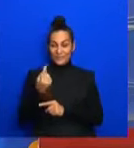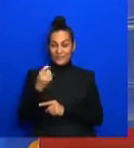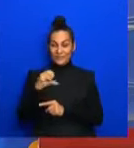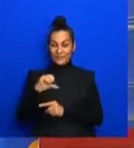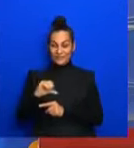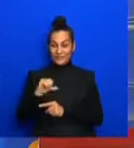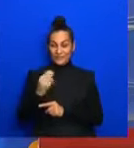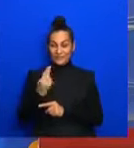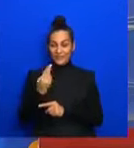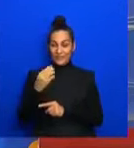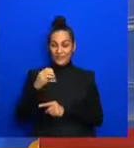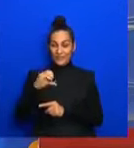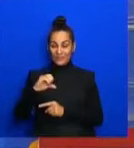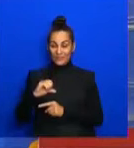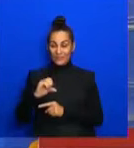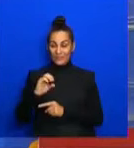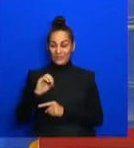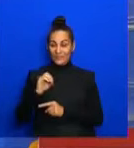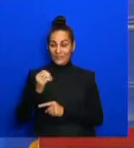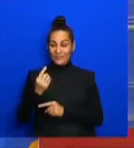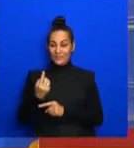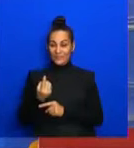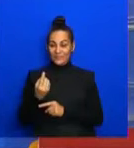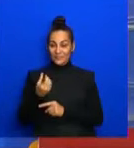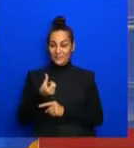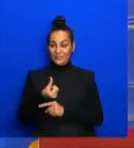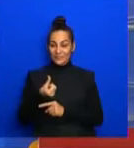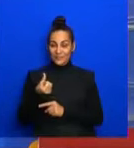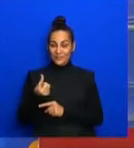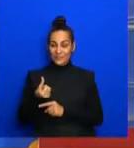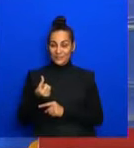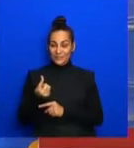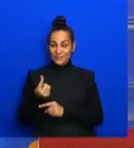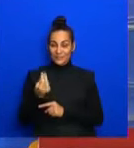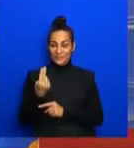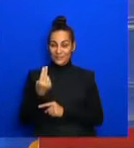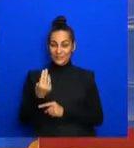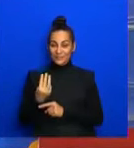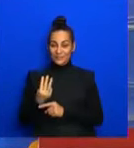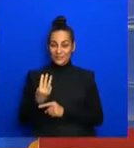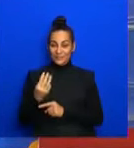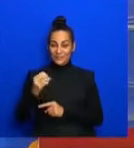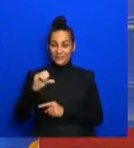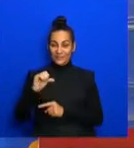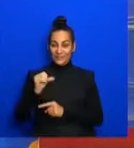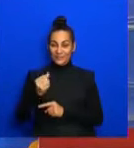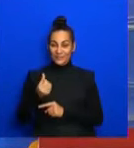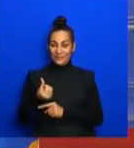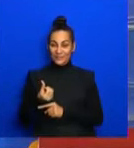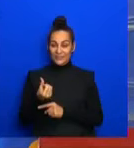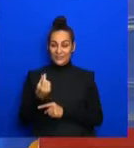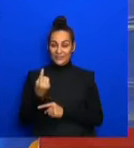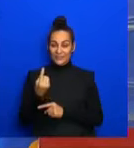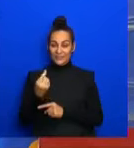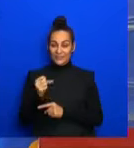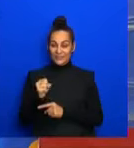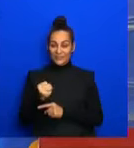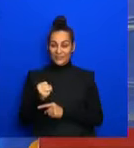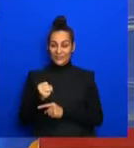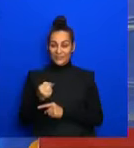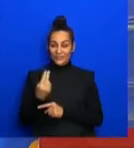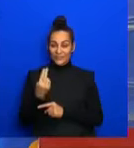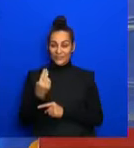81, 19, 29, 01, 66, 23,